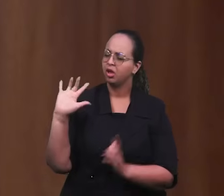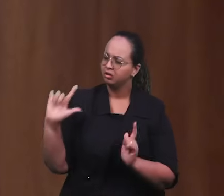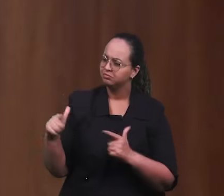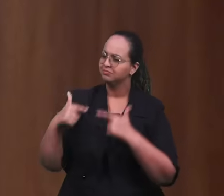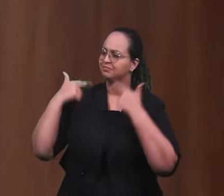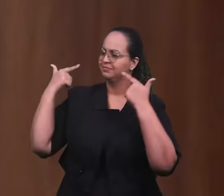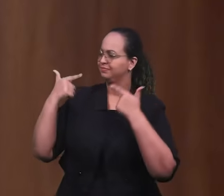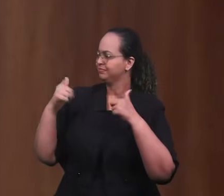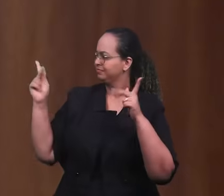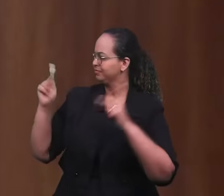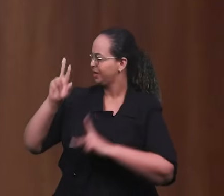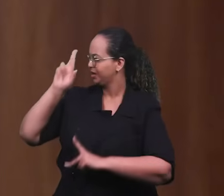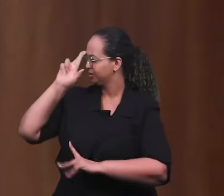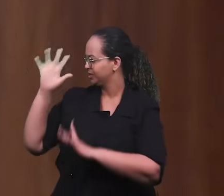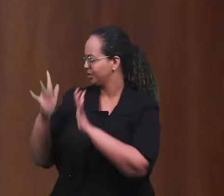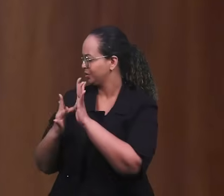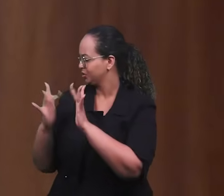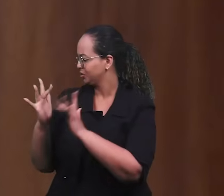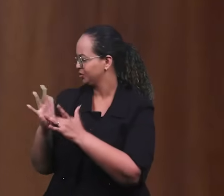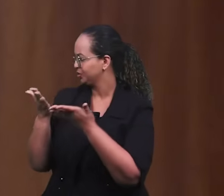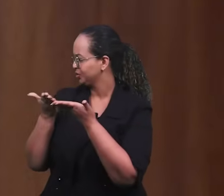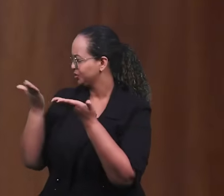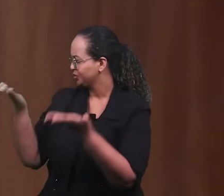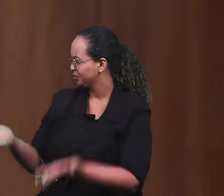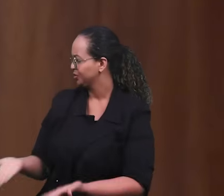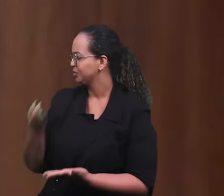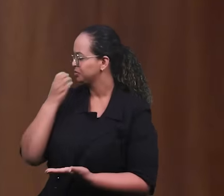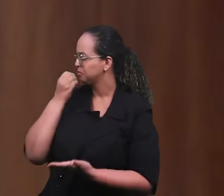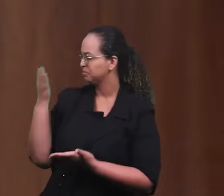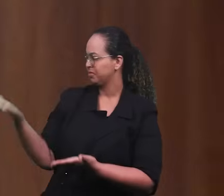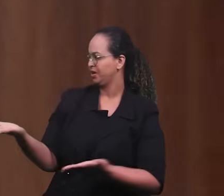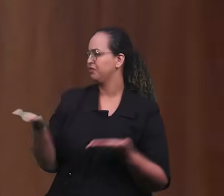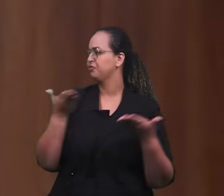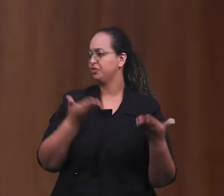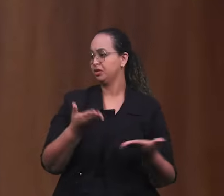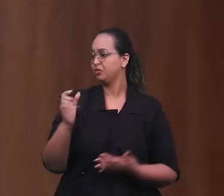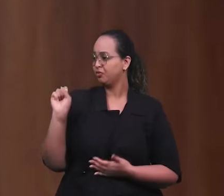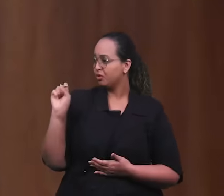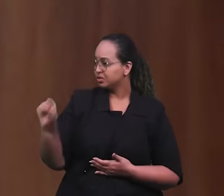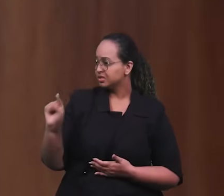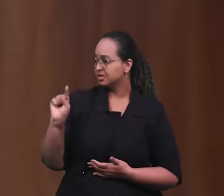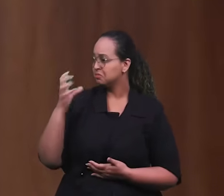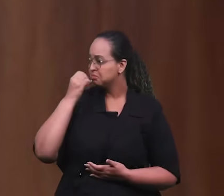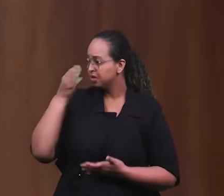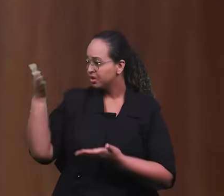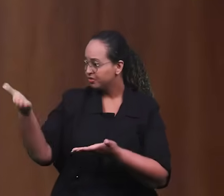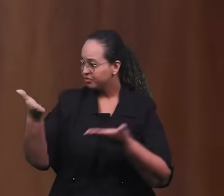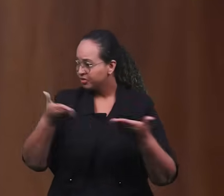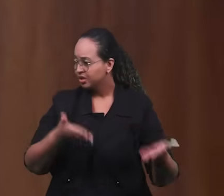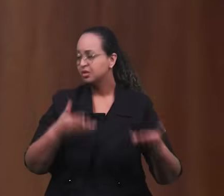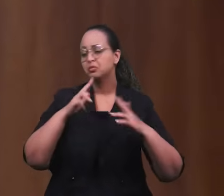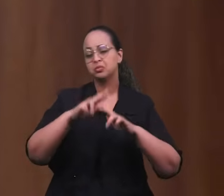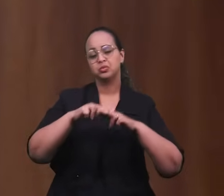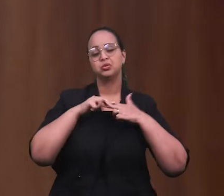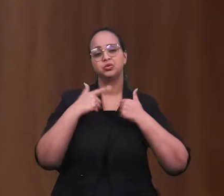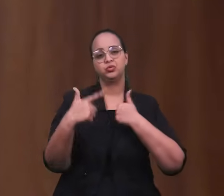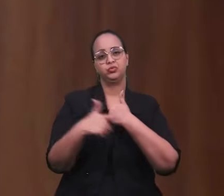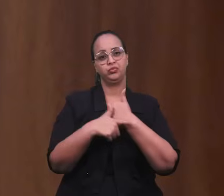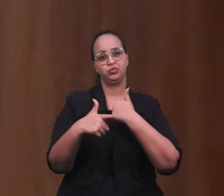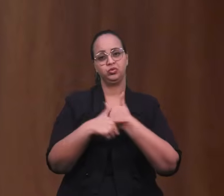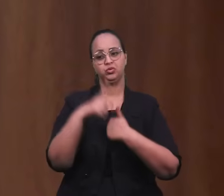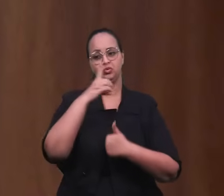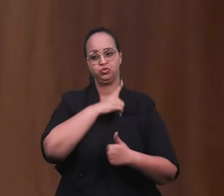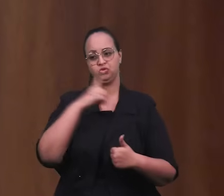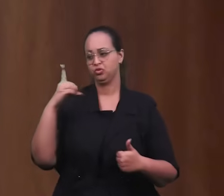para dar para ela e dizer a paz do Senhor Jesus, seja bem-vinda ou seja bem-vindo. Então, essa é a função